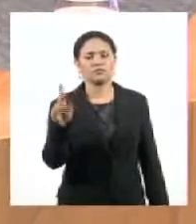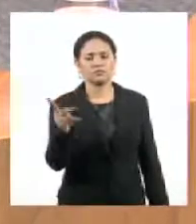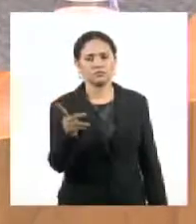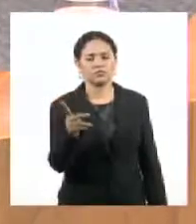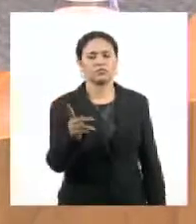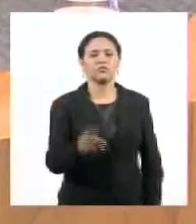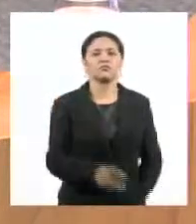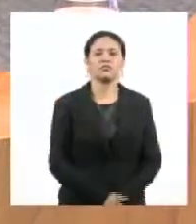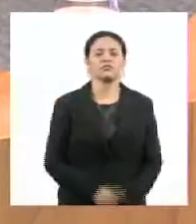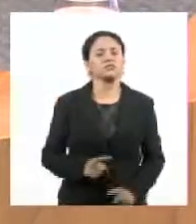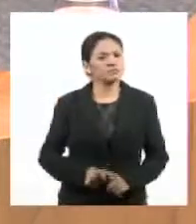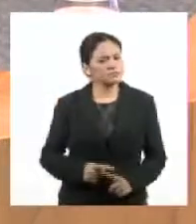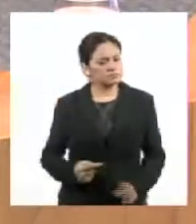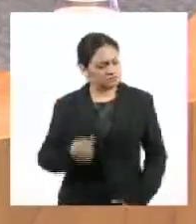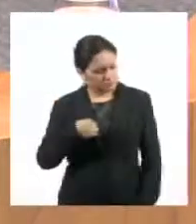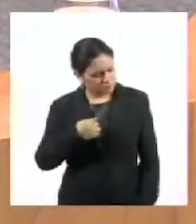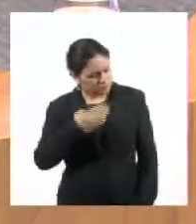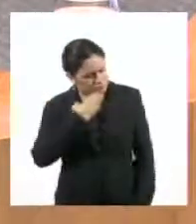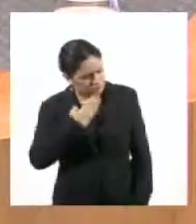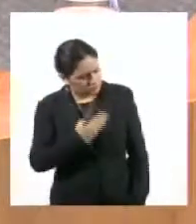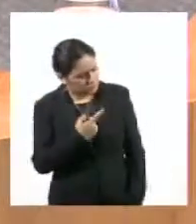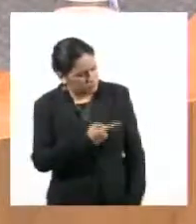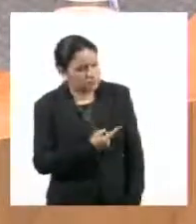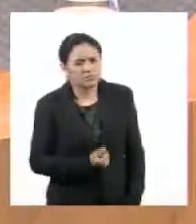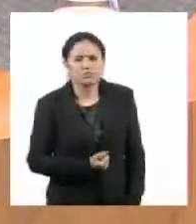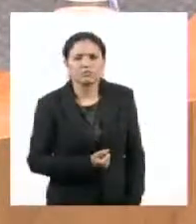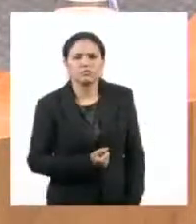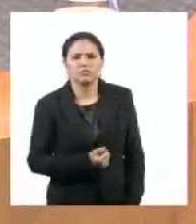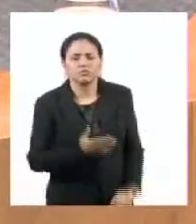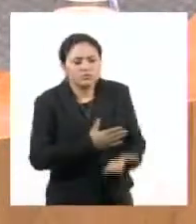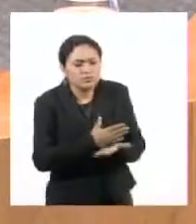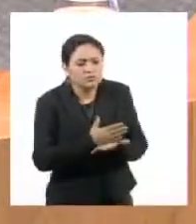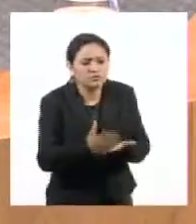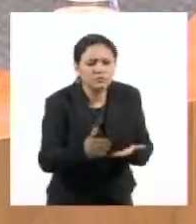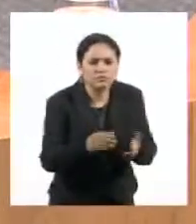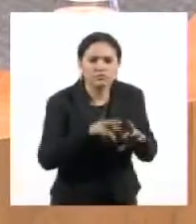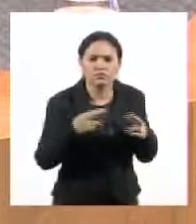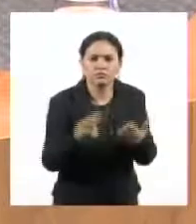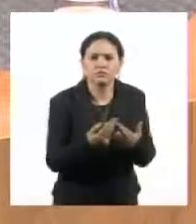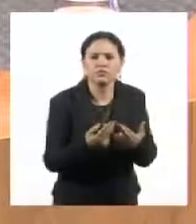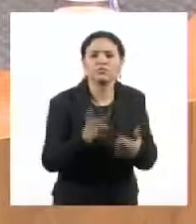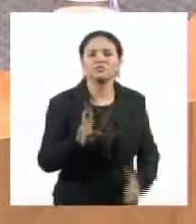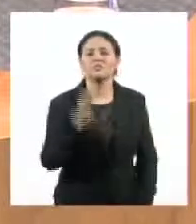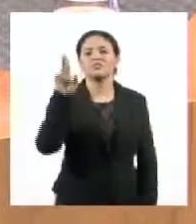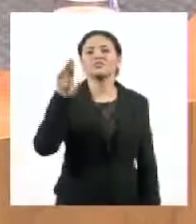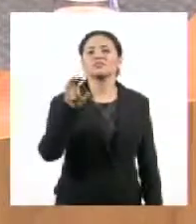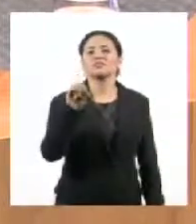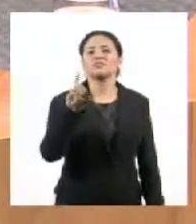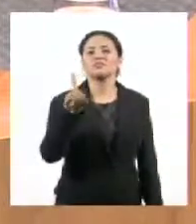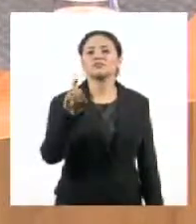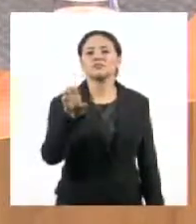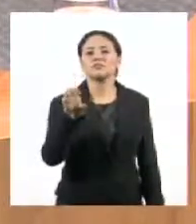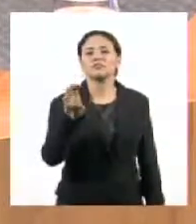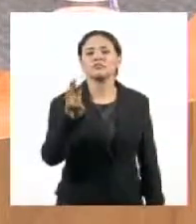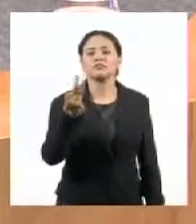da audiência, o representante da Odebrecht foi embora, sem dar nenhuma satisfação.